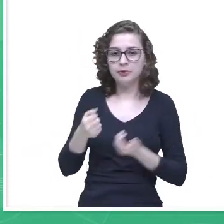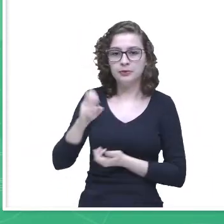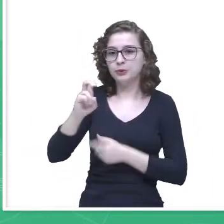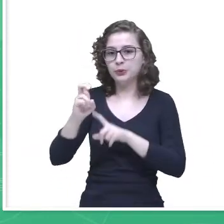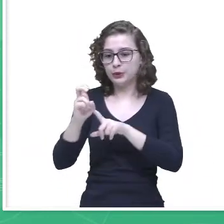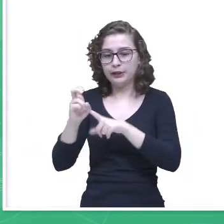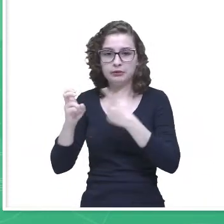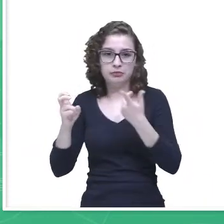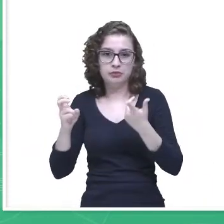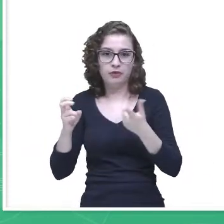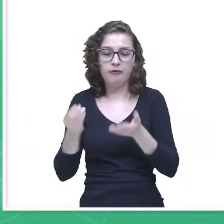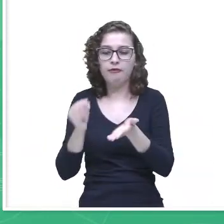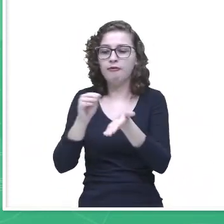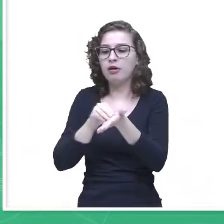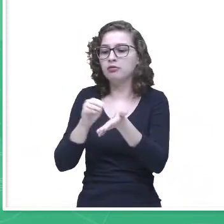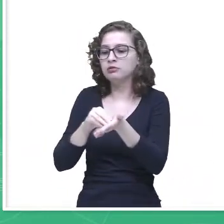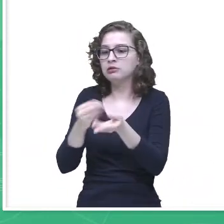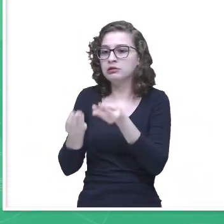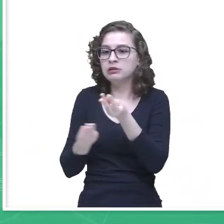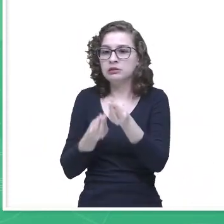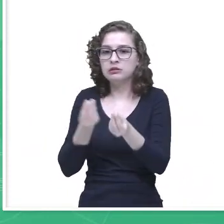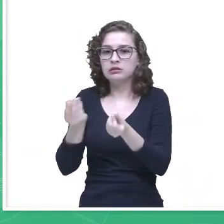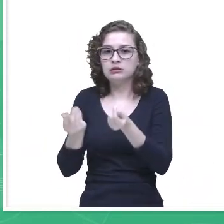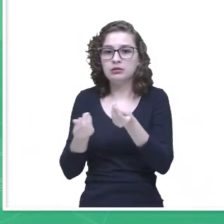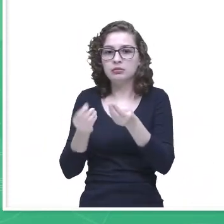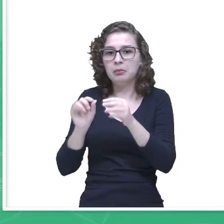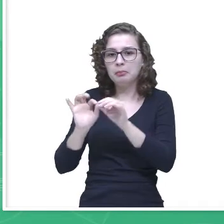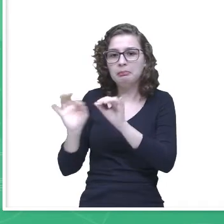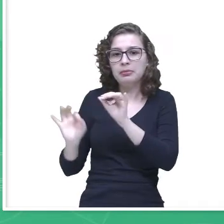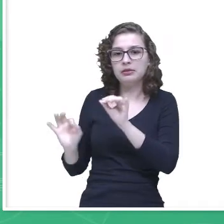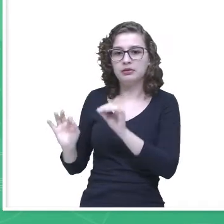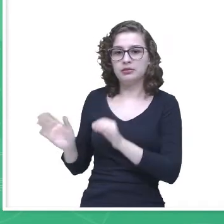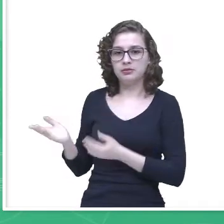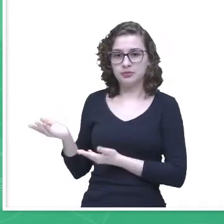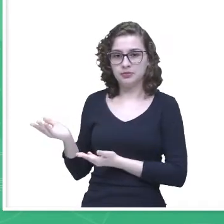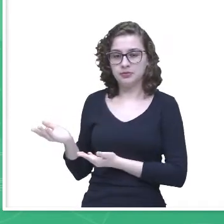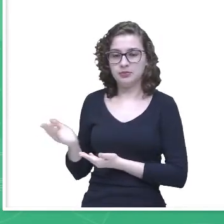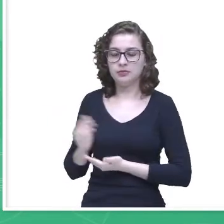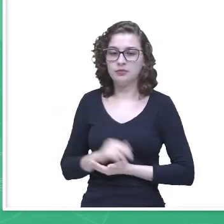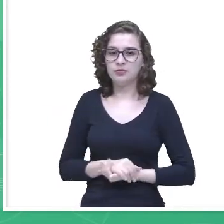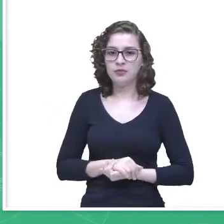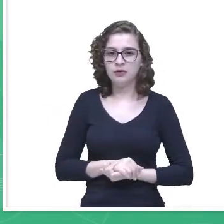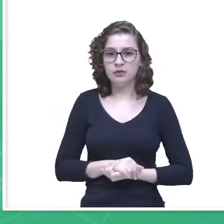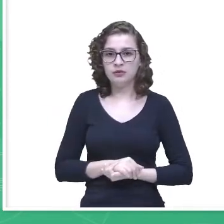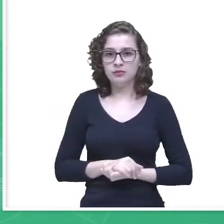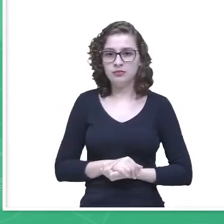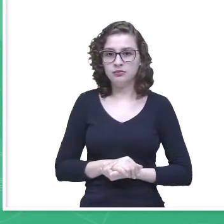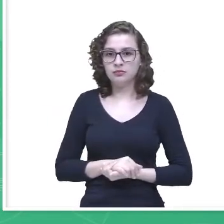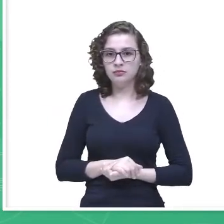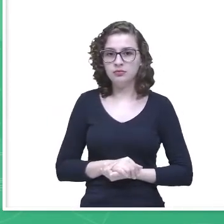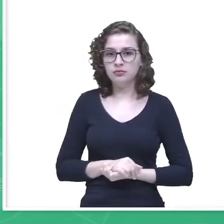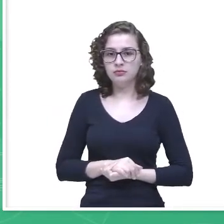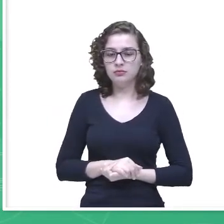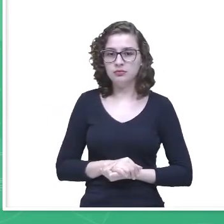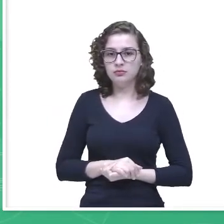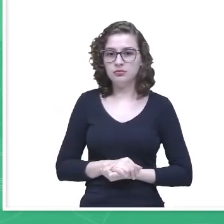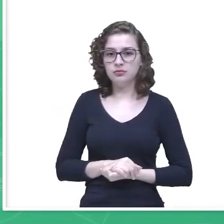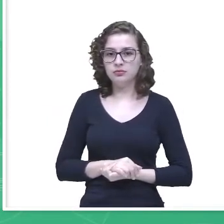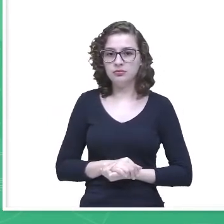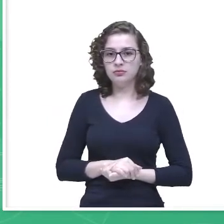de repente faltou uma partezinha desse número 5, ok? No próprio